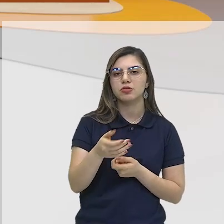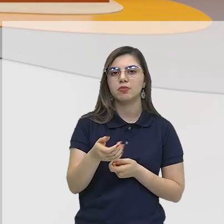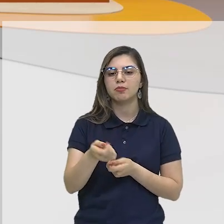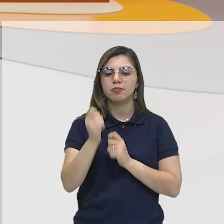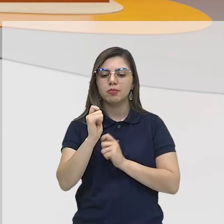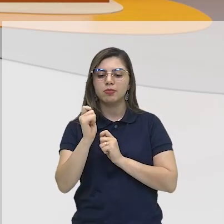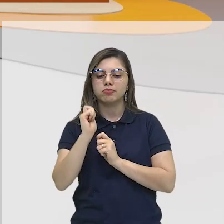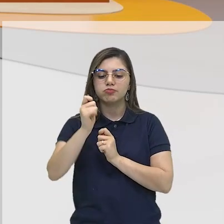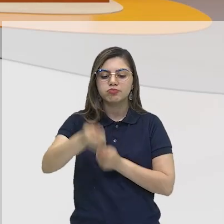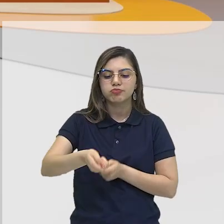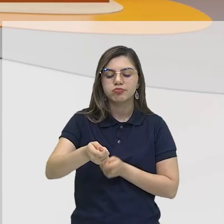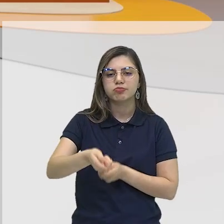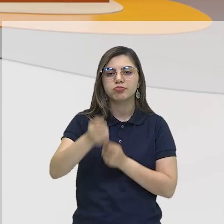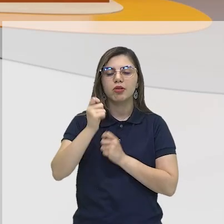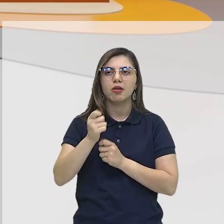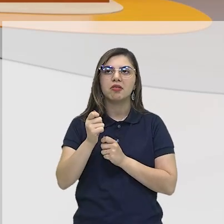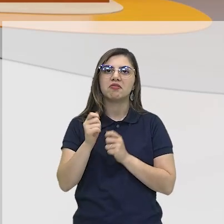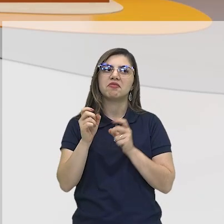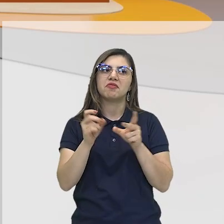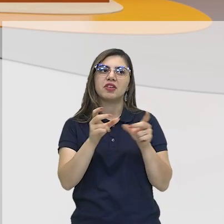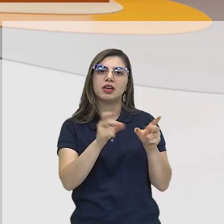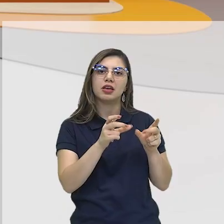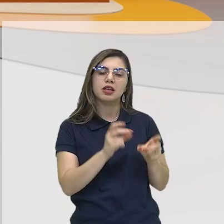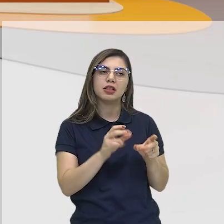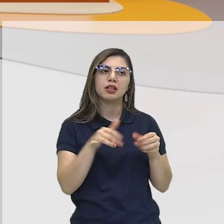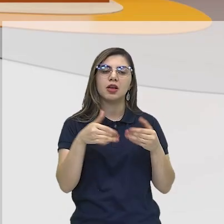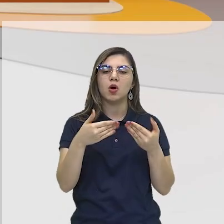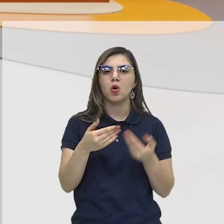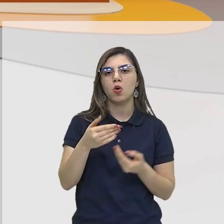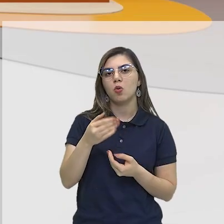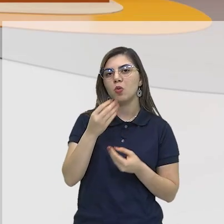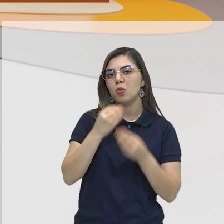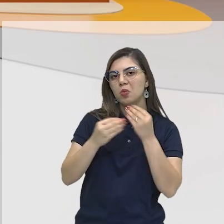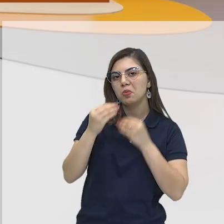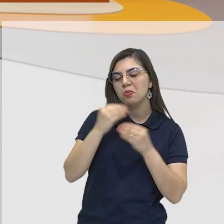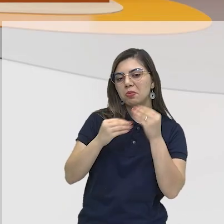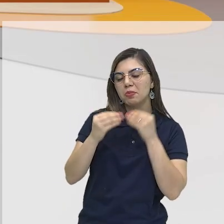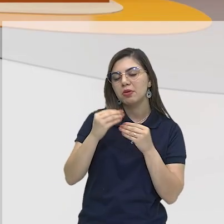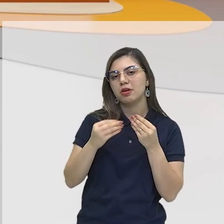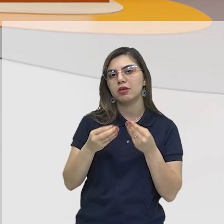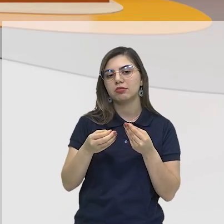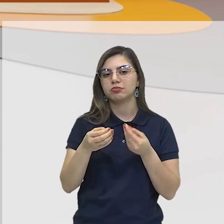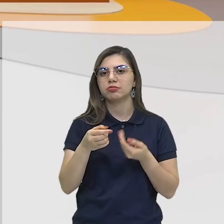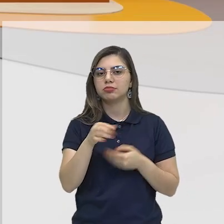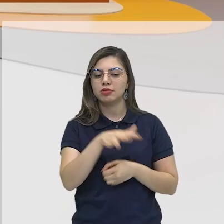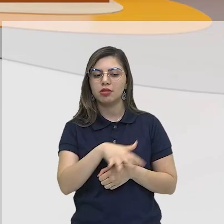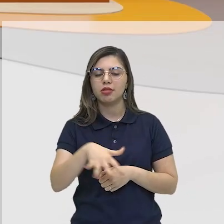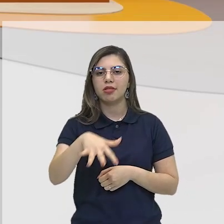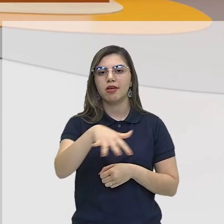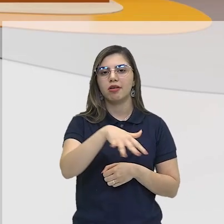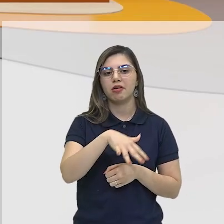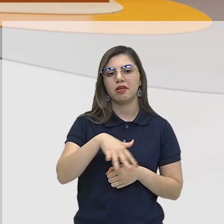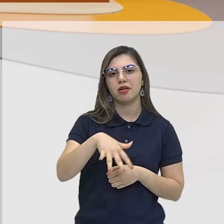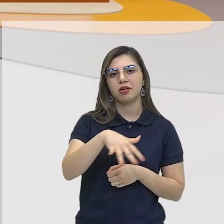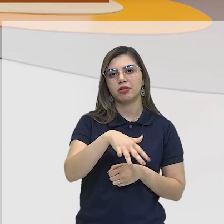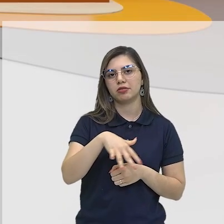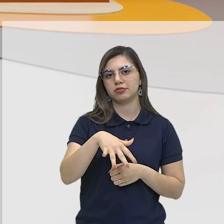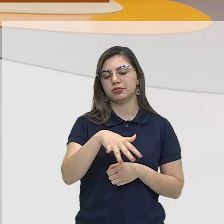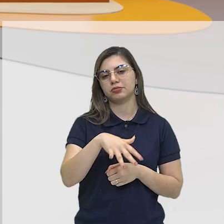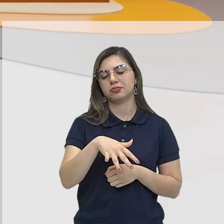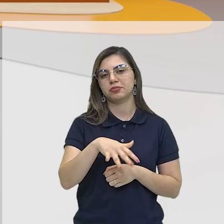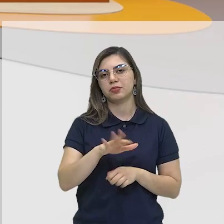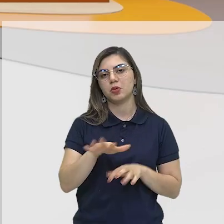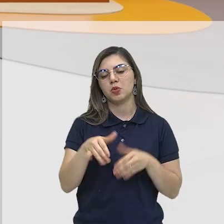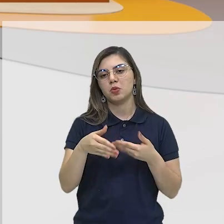esse pescado para venda no comércio local ou ainda através da indústria, como beneficiamento